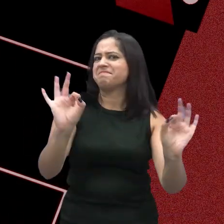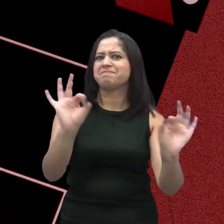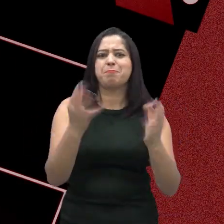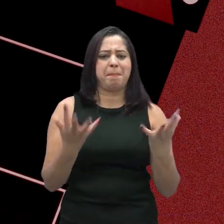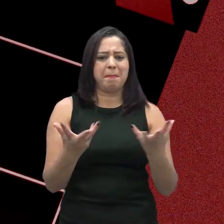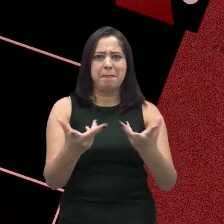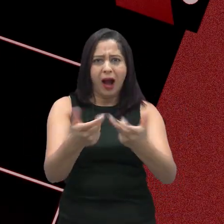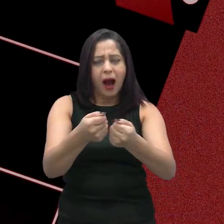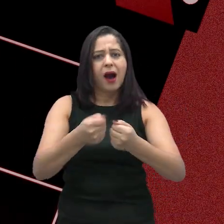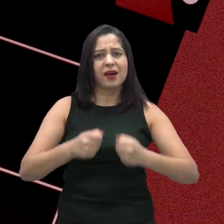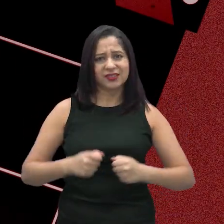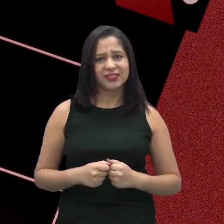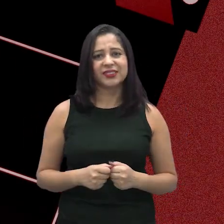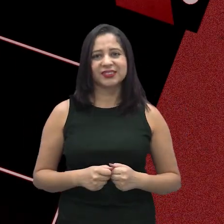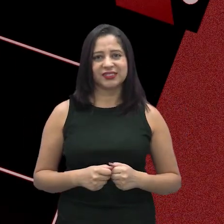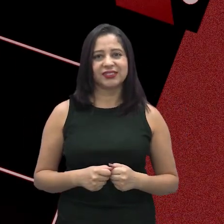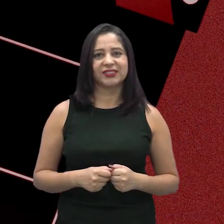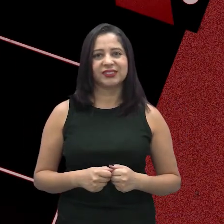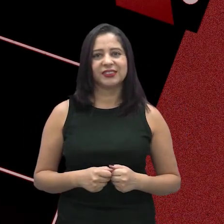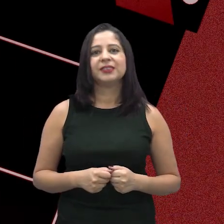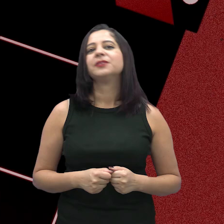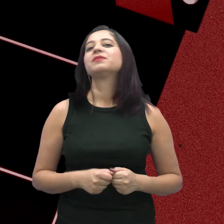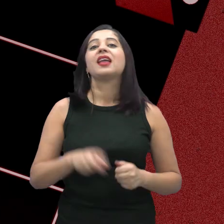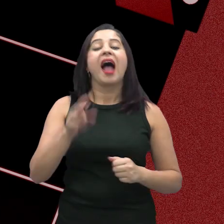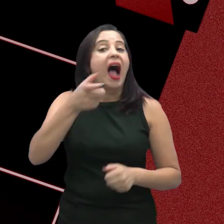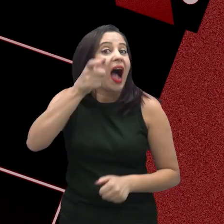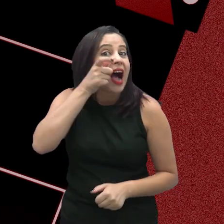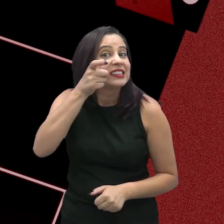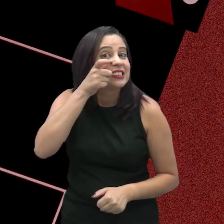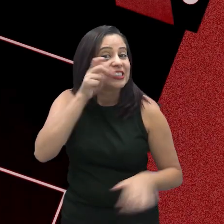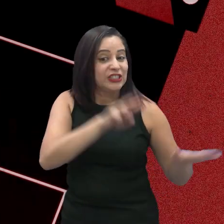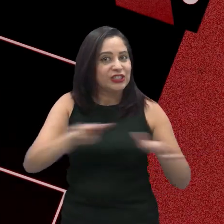pena assistir, gente. Vejam, e semana